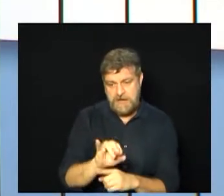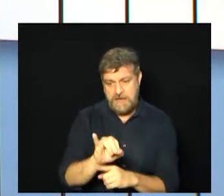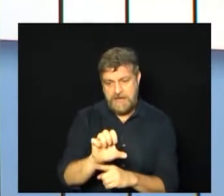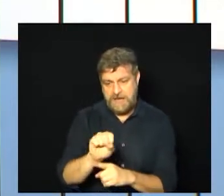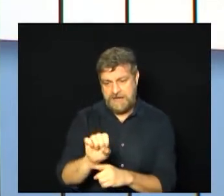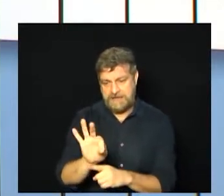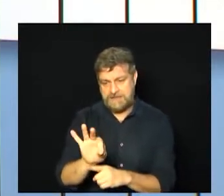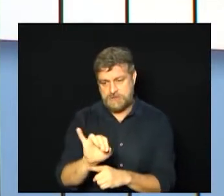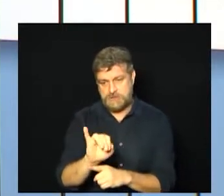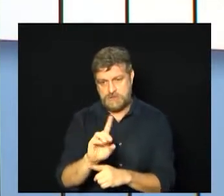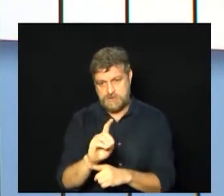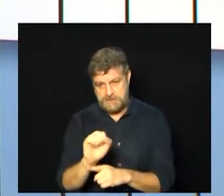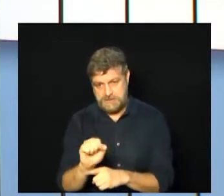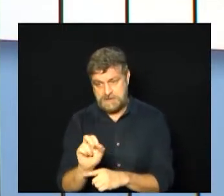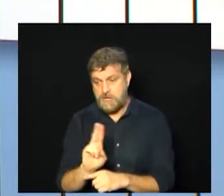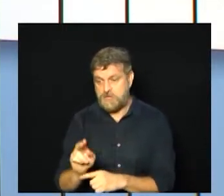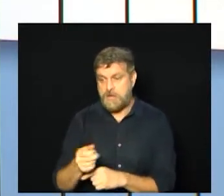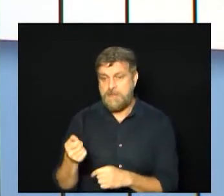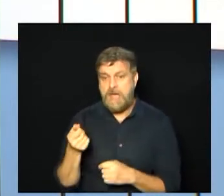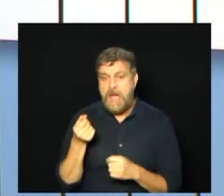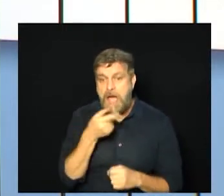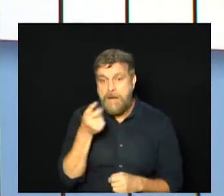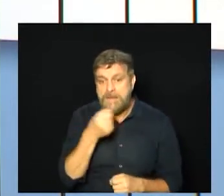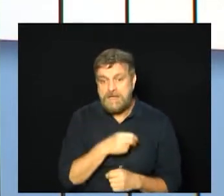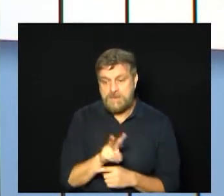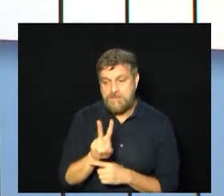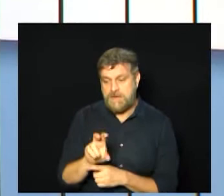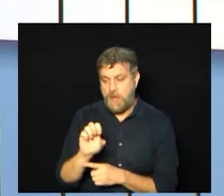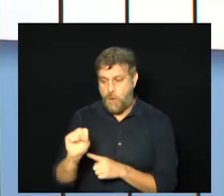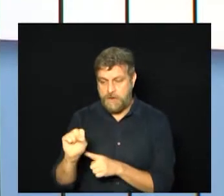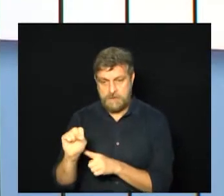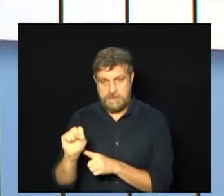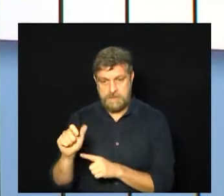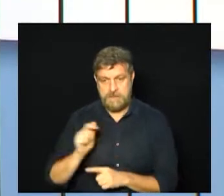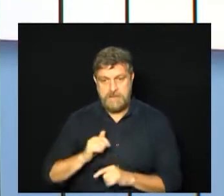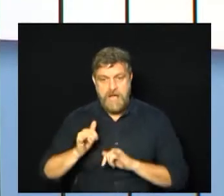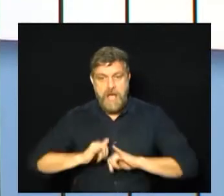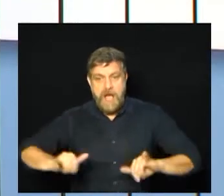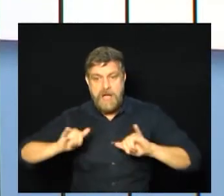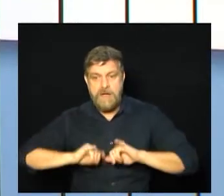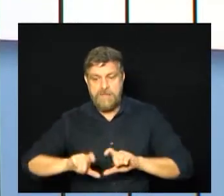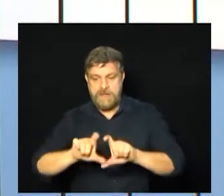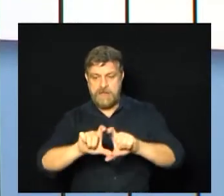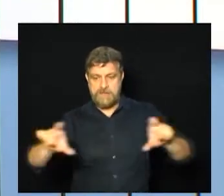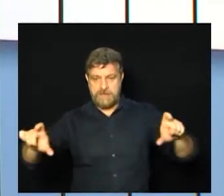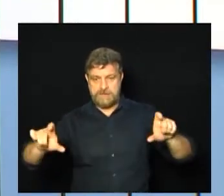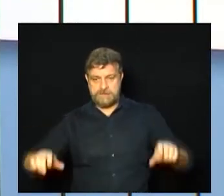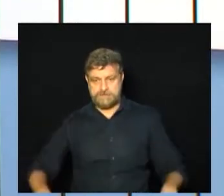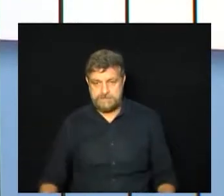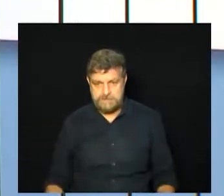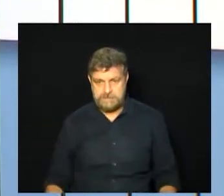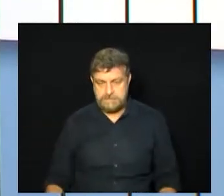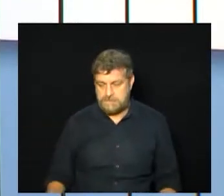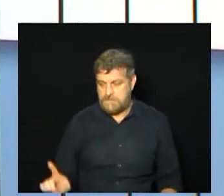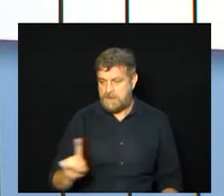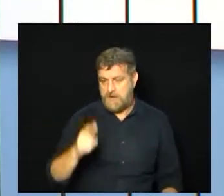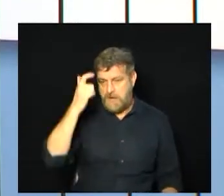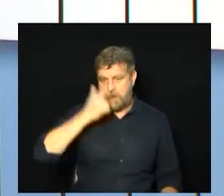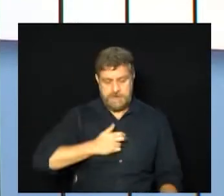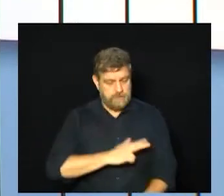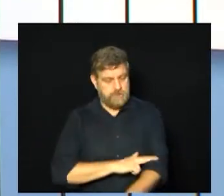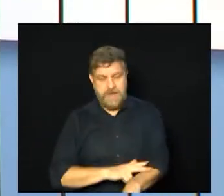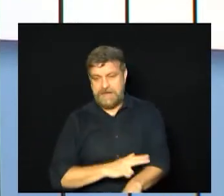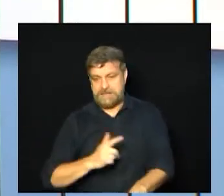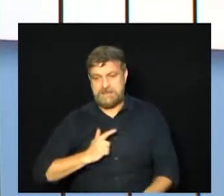Aristides Pedro, o V8, e também com uma campanha que tem o seguinte slogan: troque o não sou racista